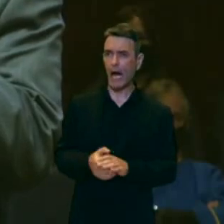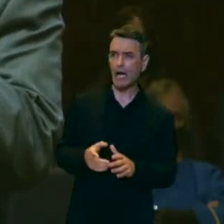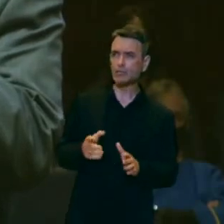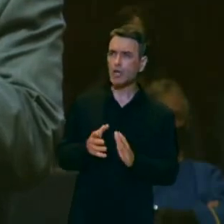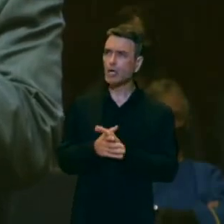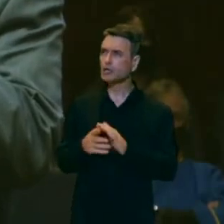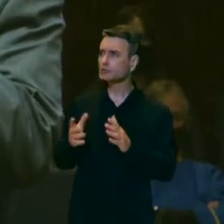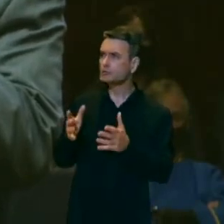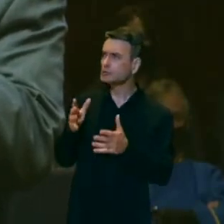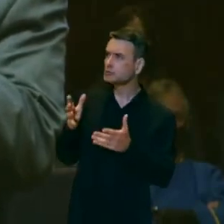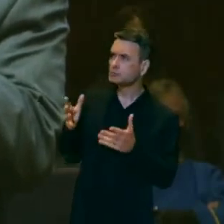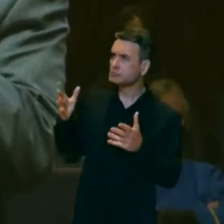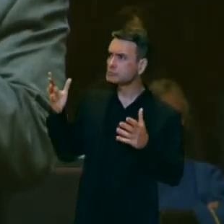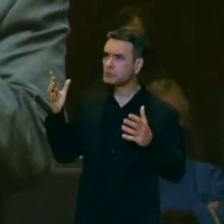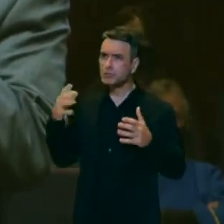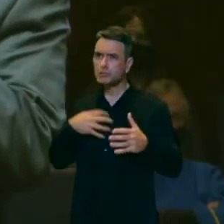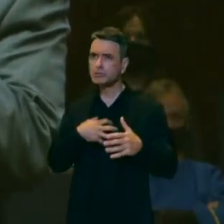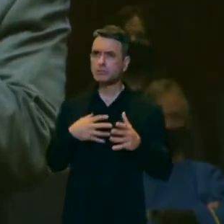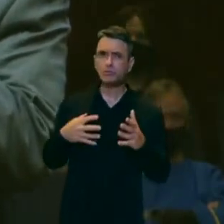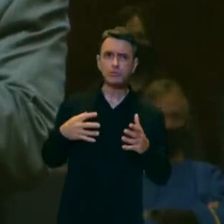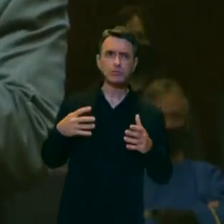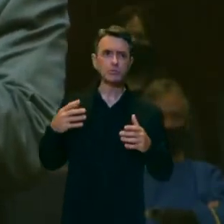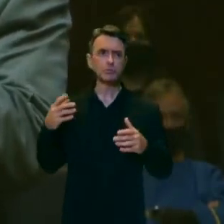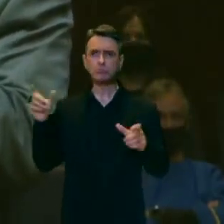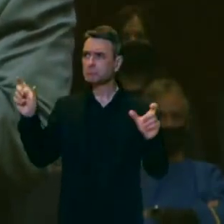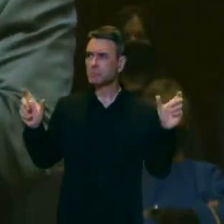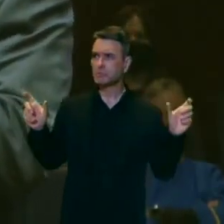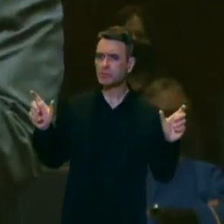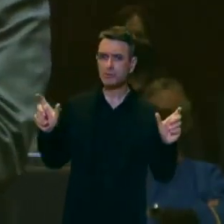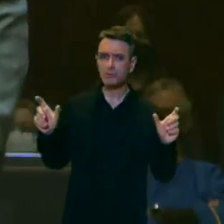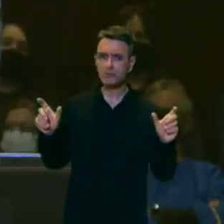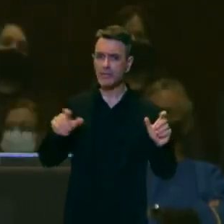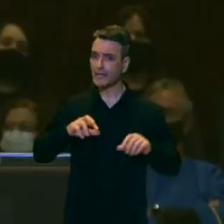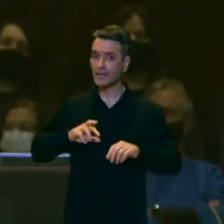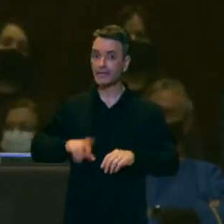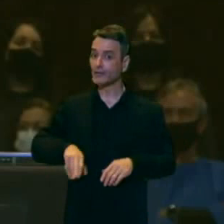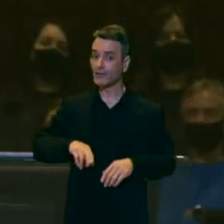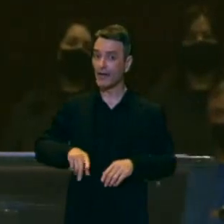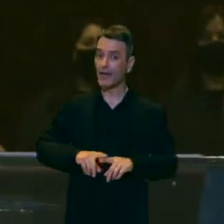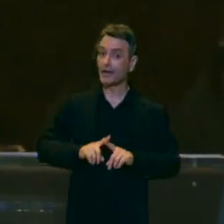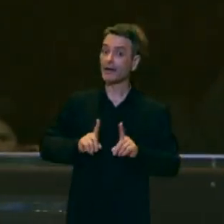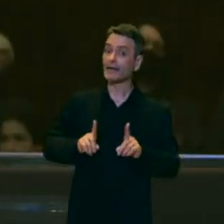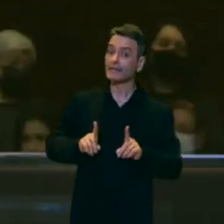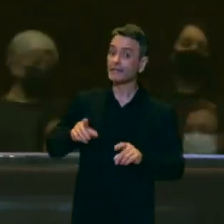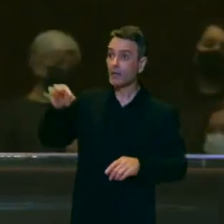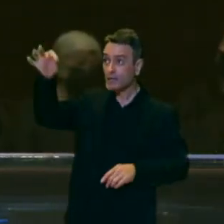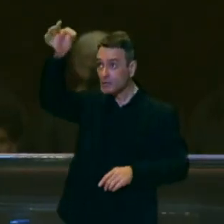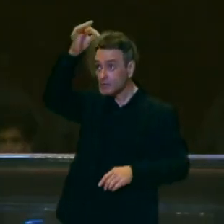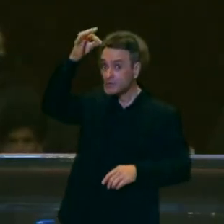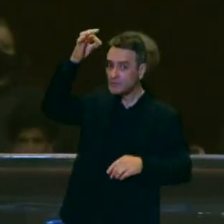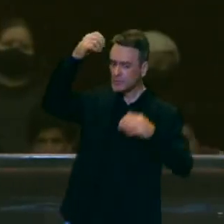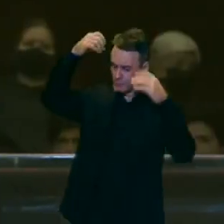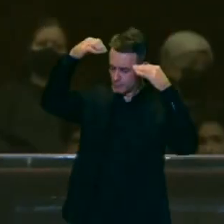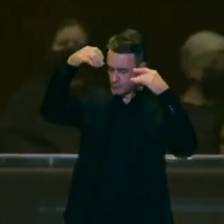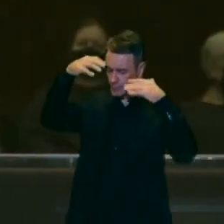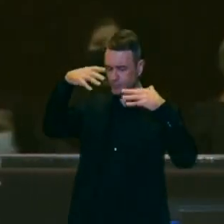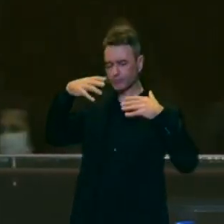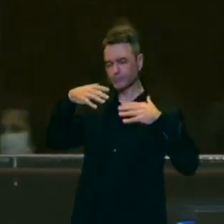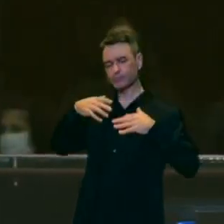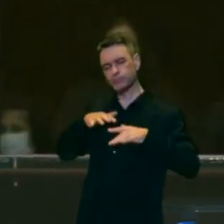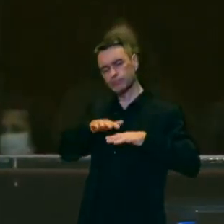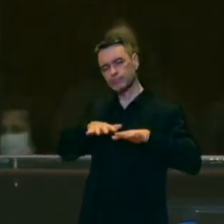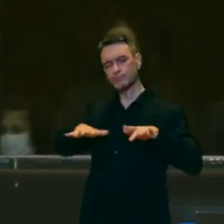de um homem, o Espírito de Deus está falando no seu coração. E se hoje o Espírito Santo de Deus está falando para você, está na hora de